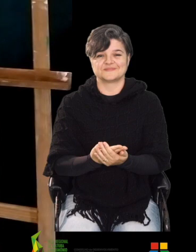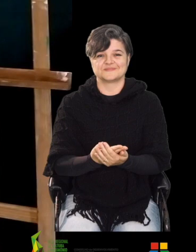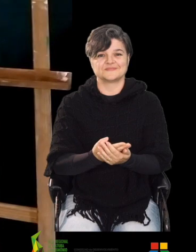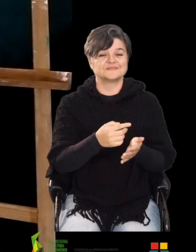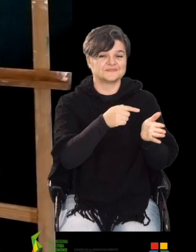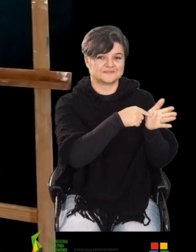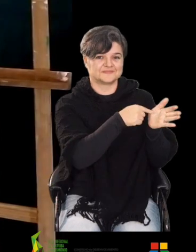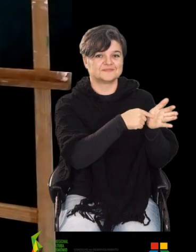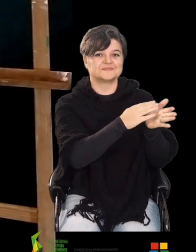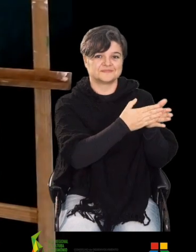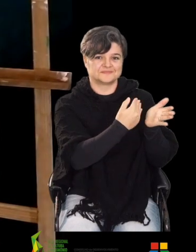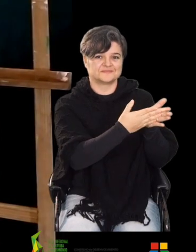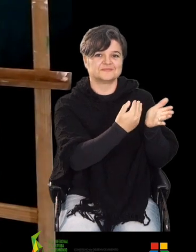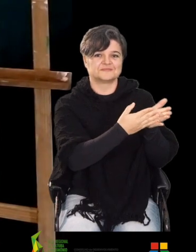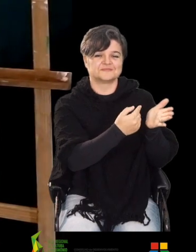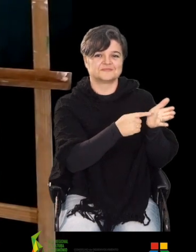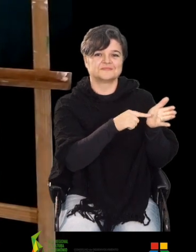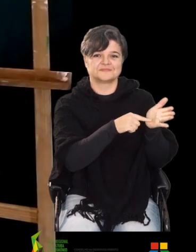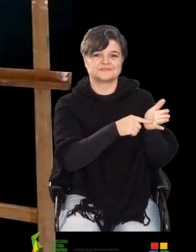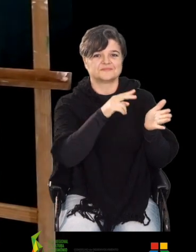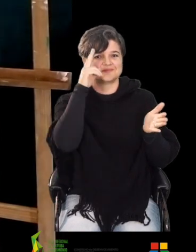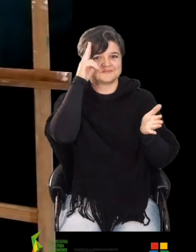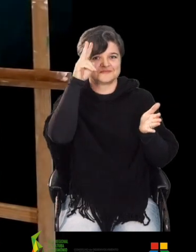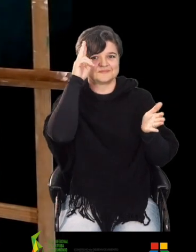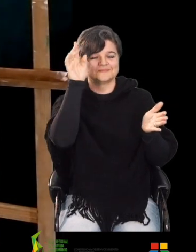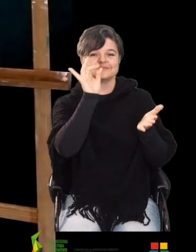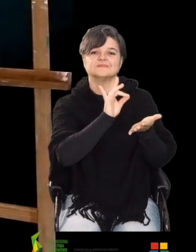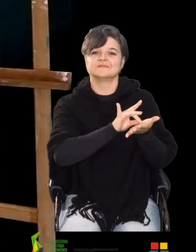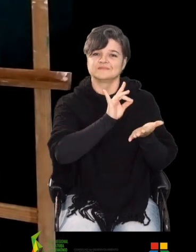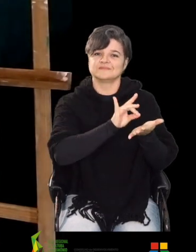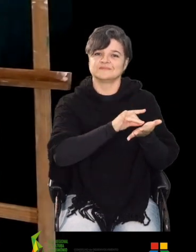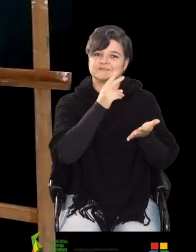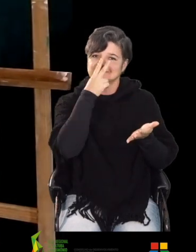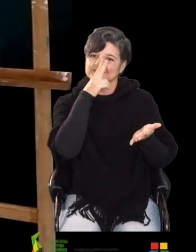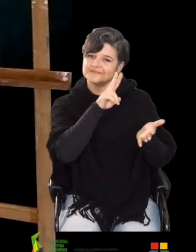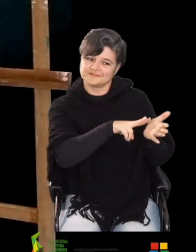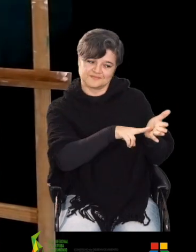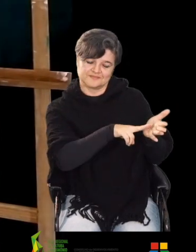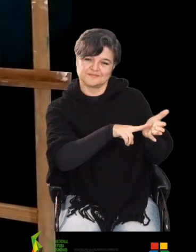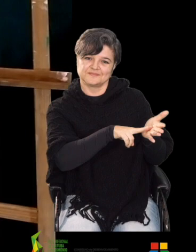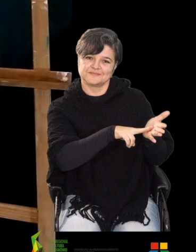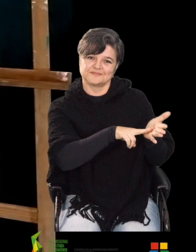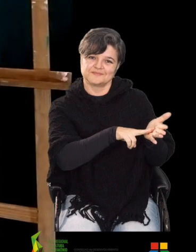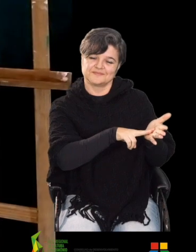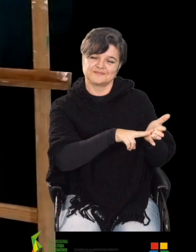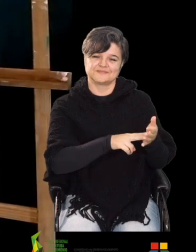deus te livre uma história você enxergou